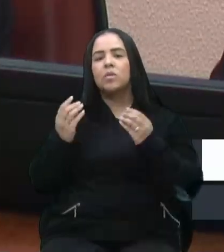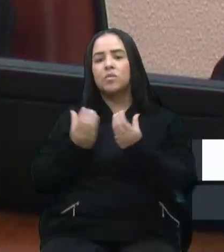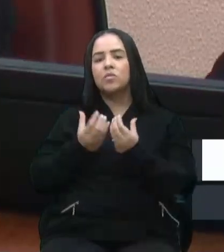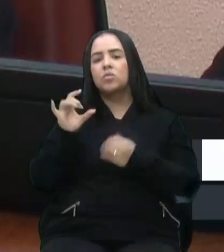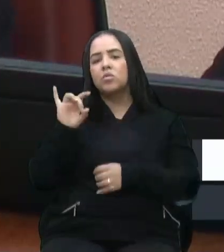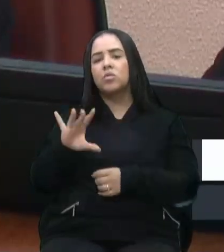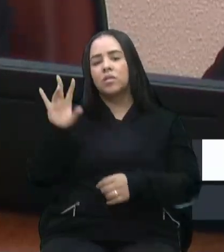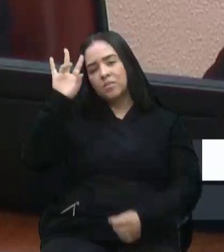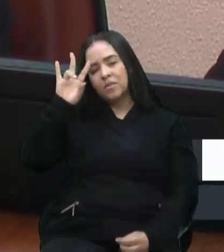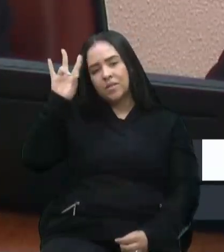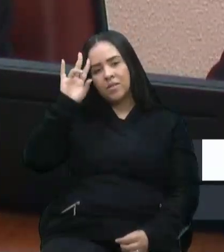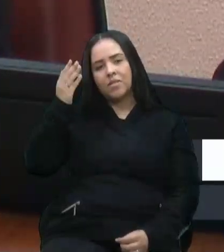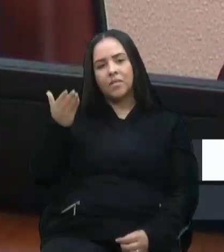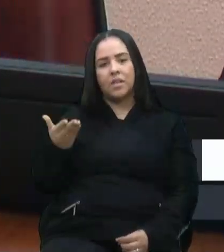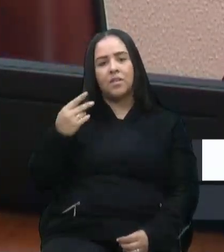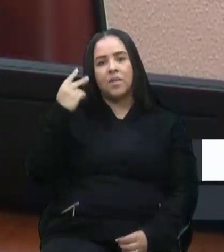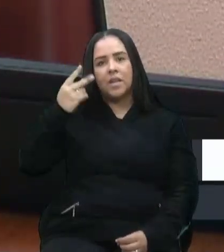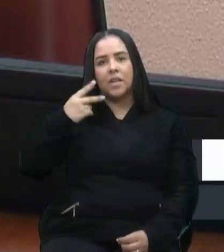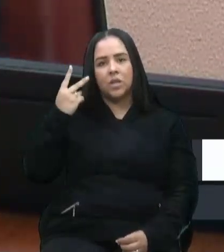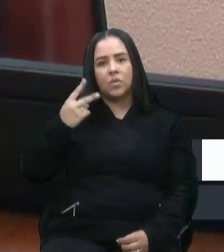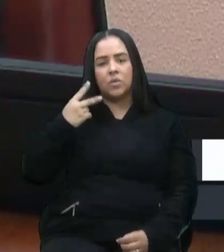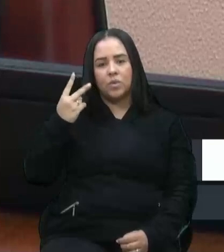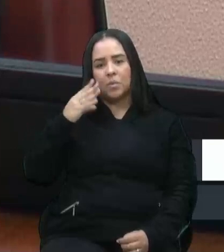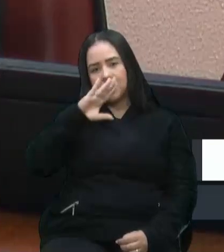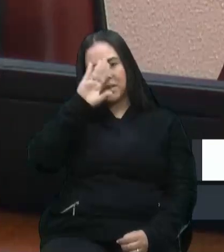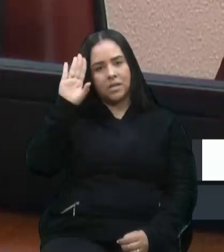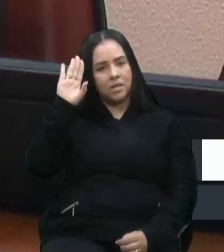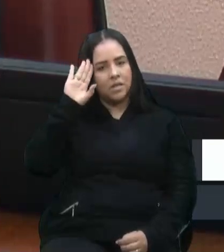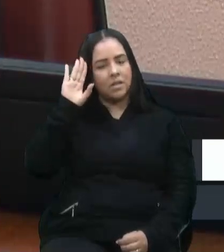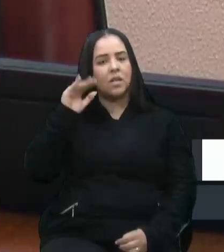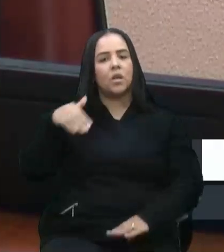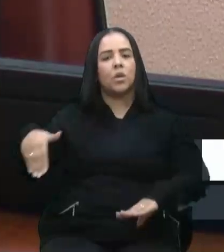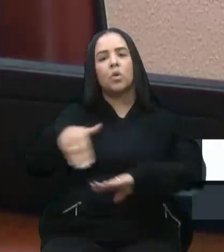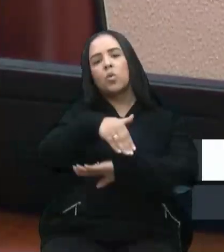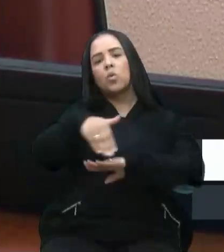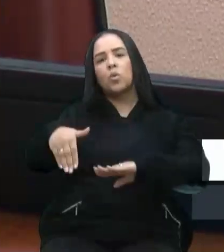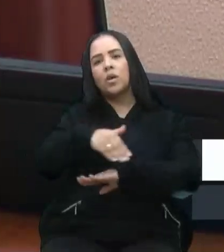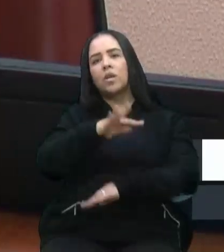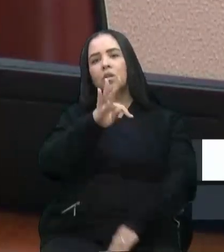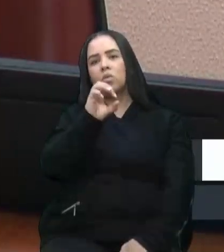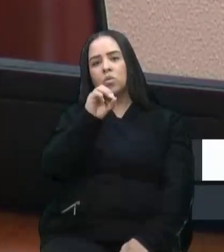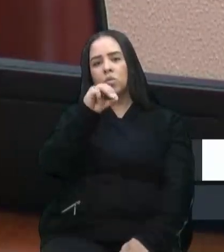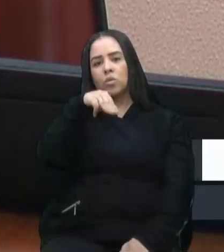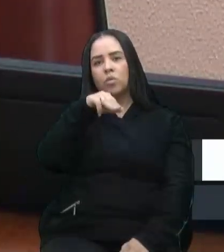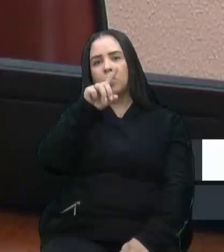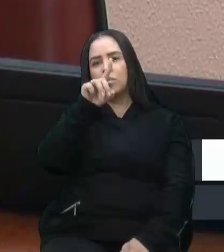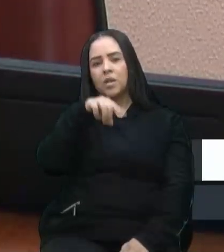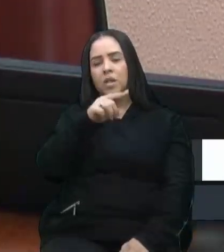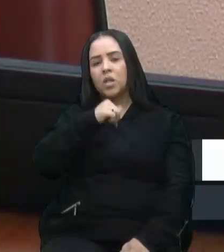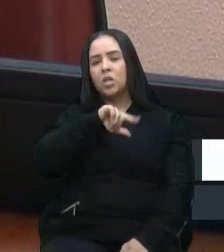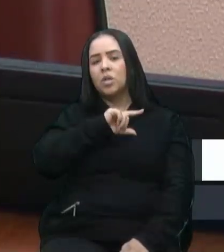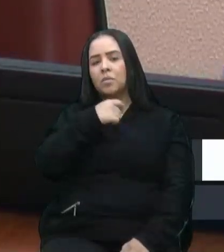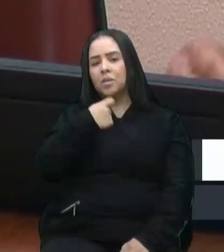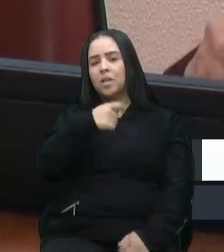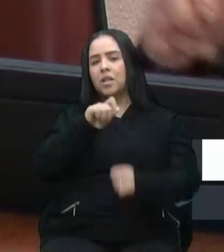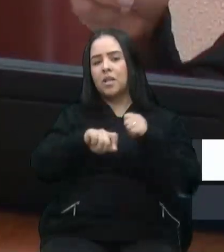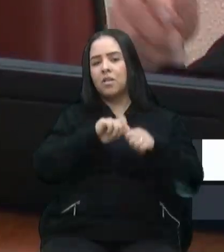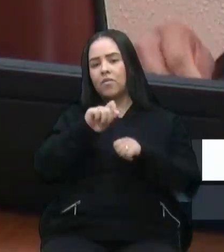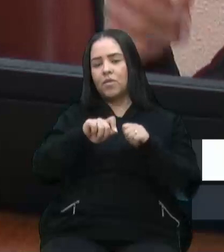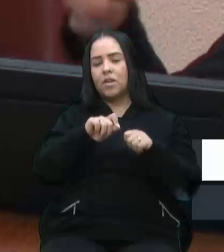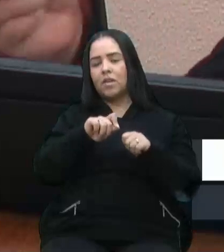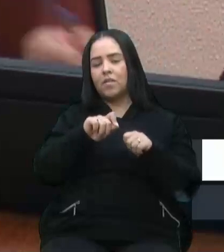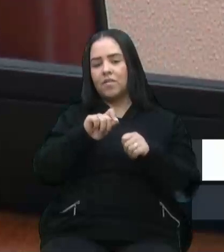deixar lembrado, vereador Bressan, a Rua da Tomé, temos que trabalhar em cima para nós poder